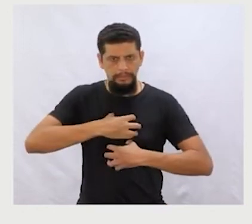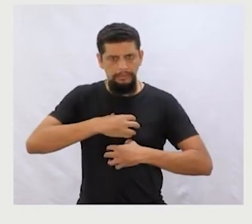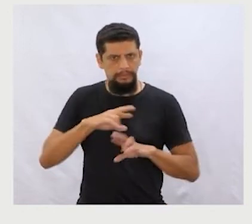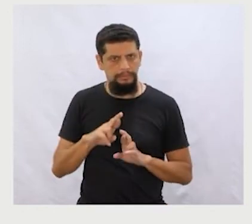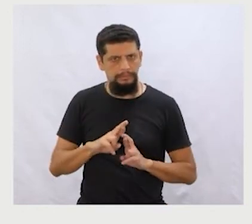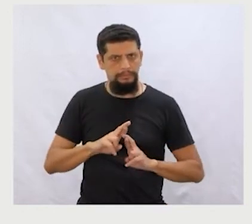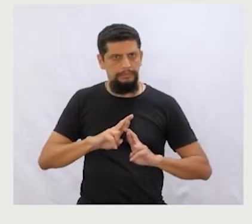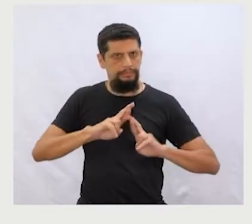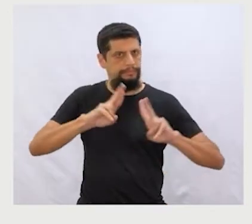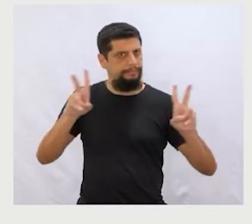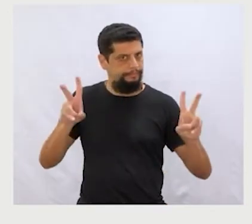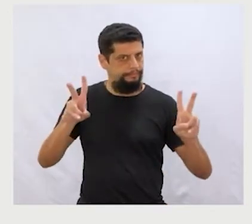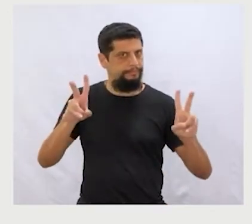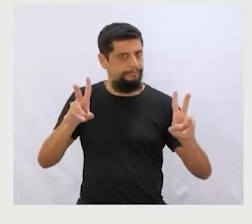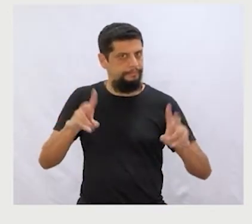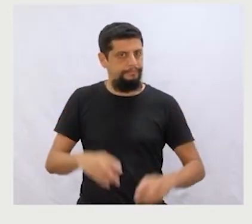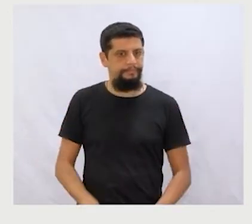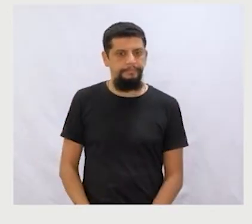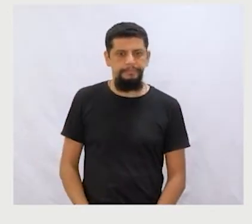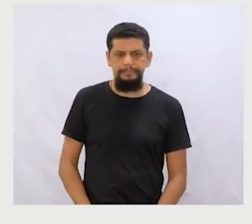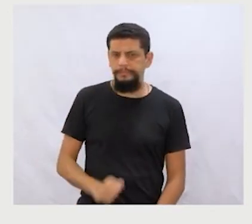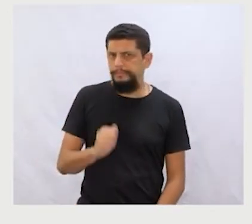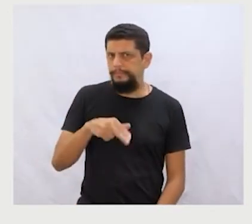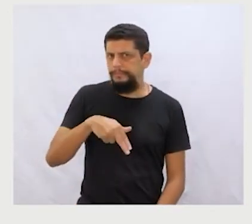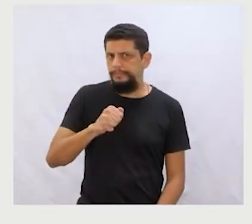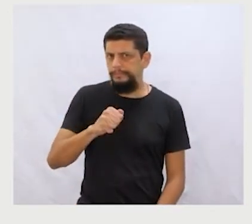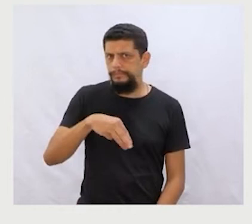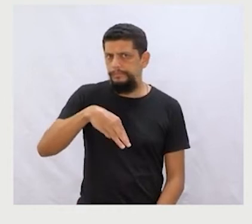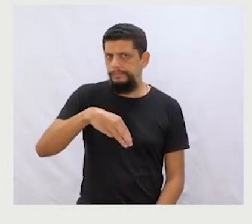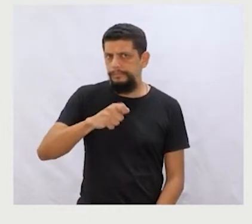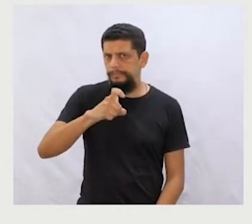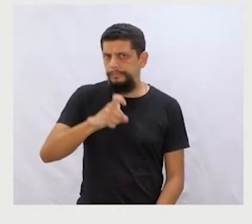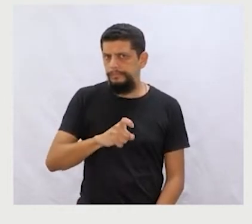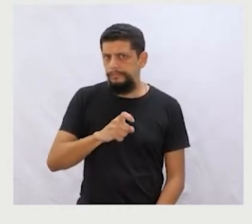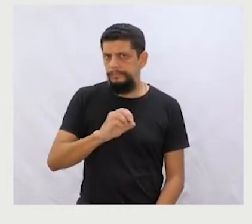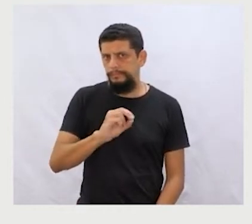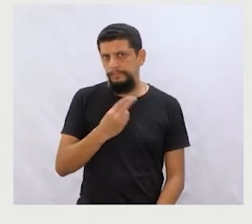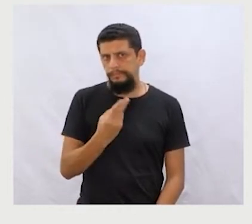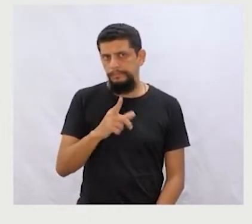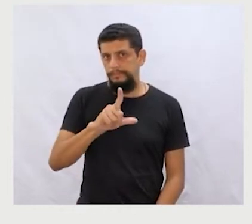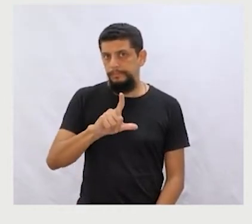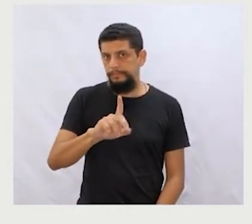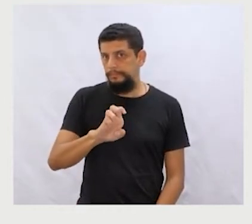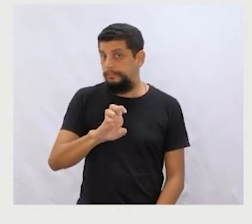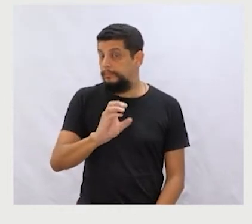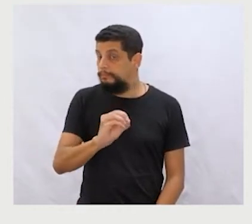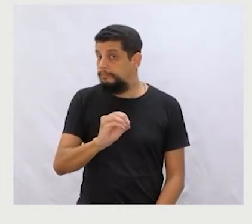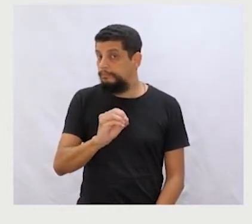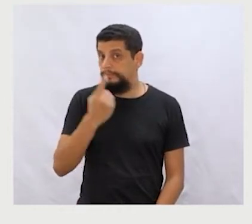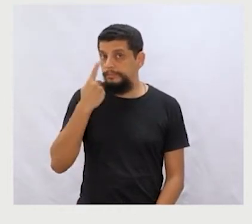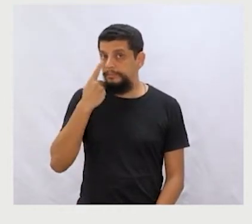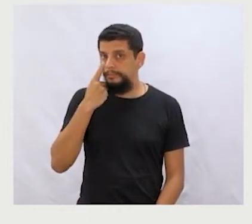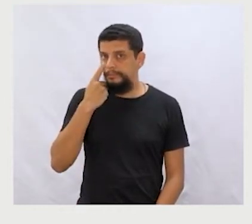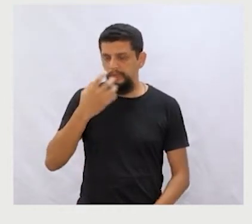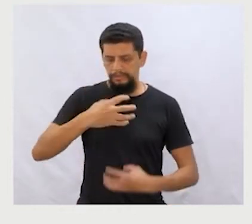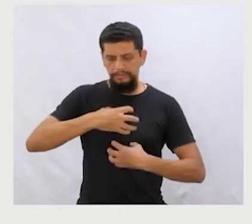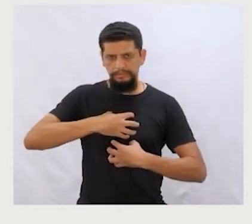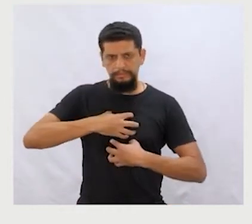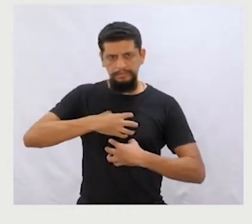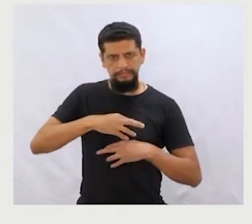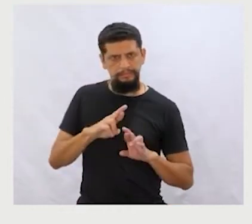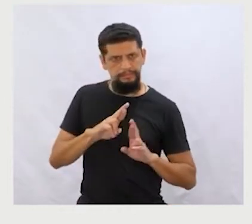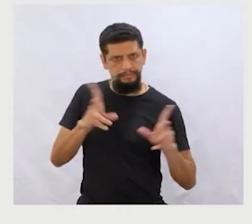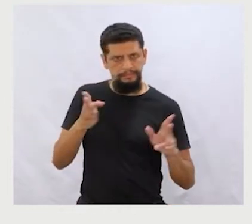na posição diferente? É a Ana? É o Max ou é o Léo?